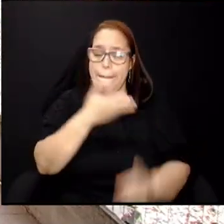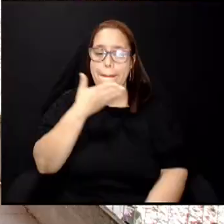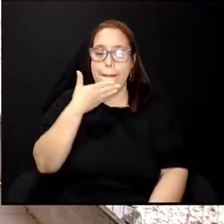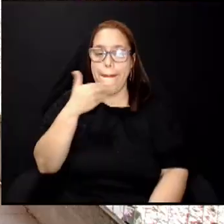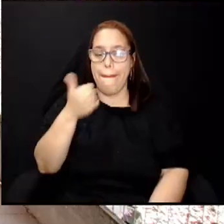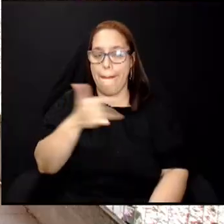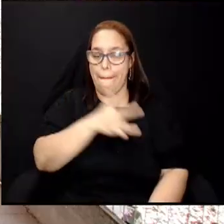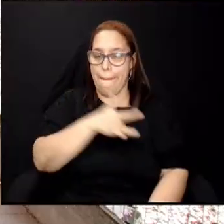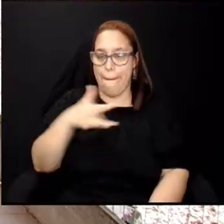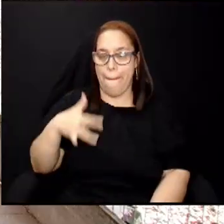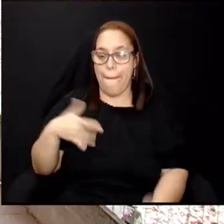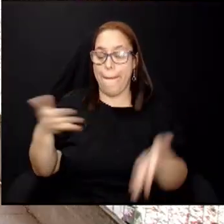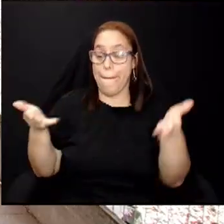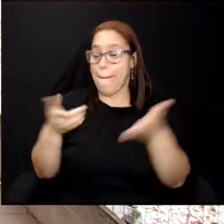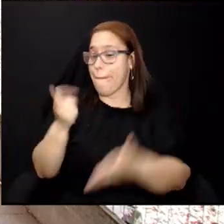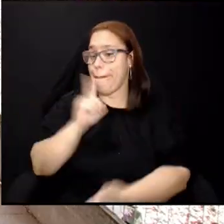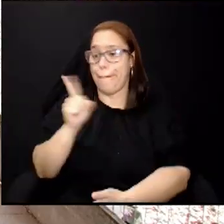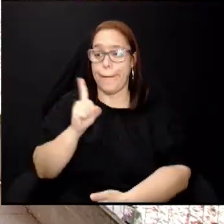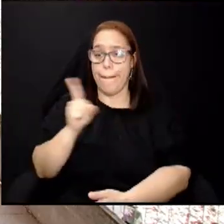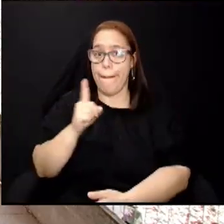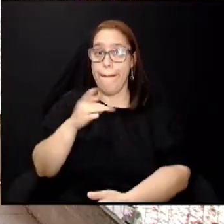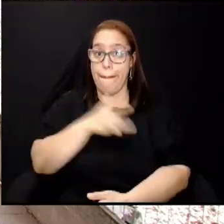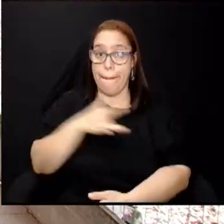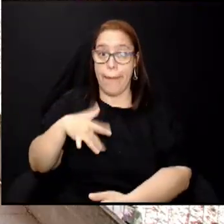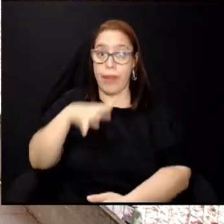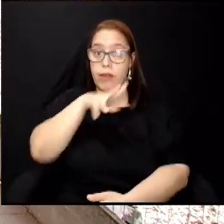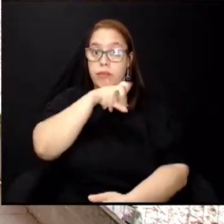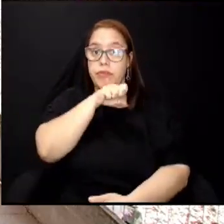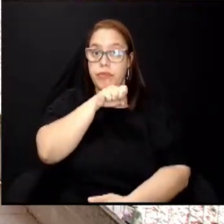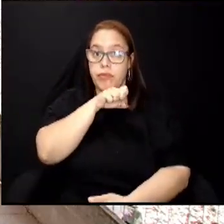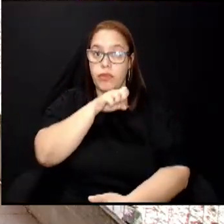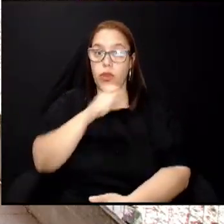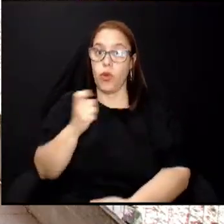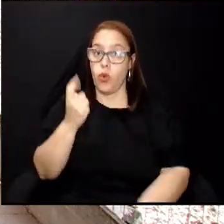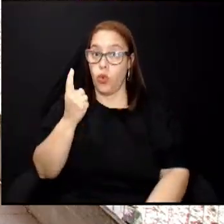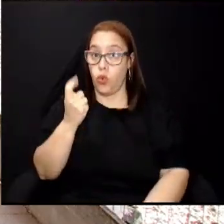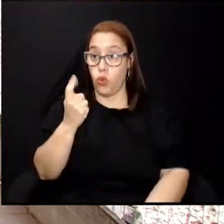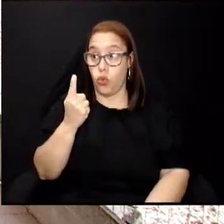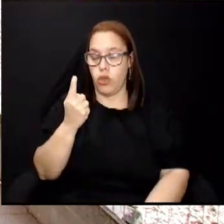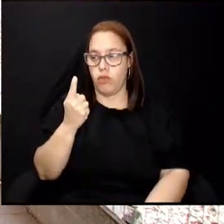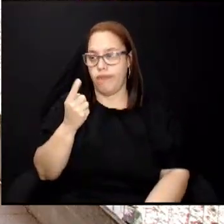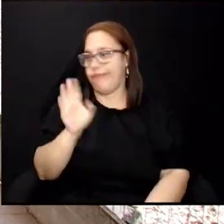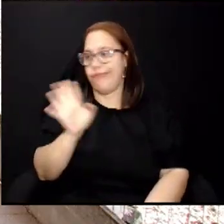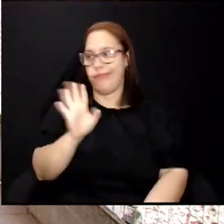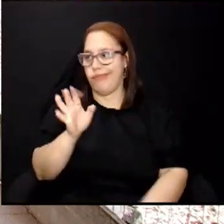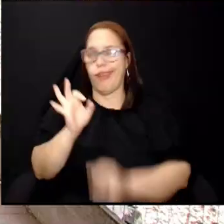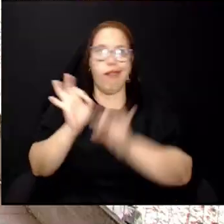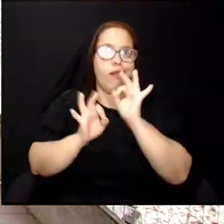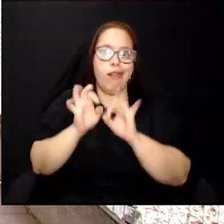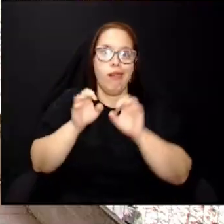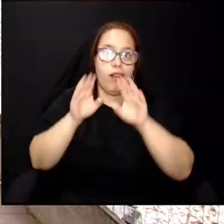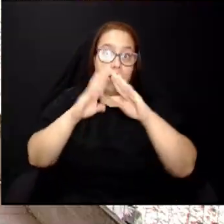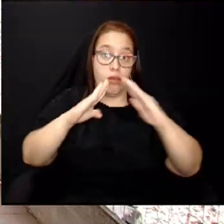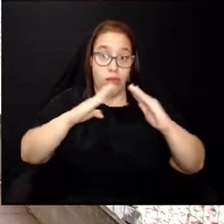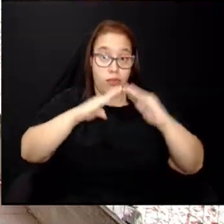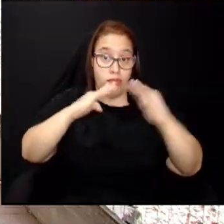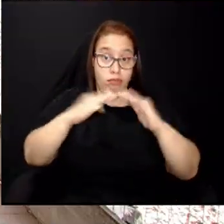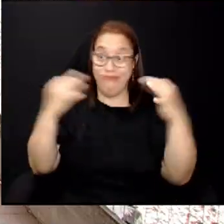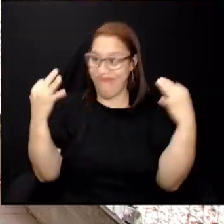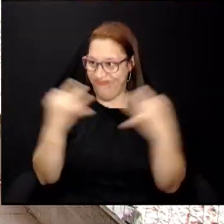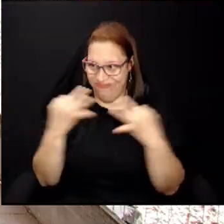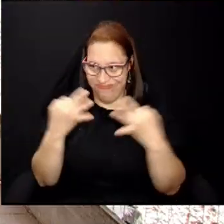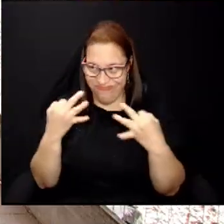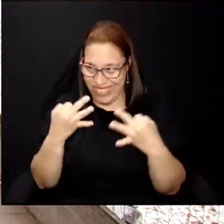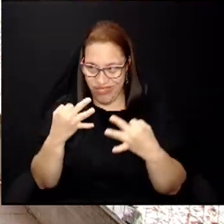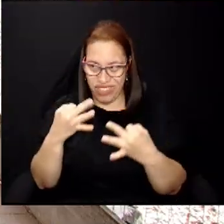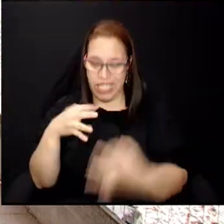a gente não fala nem mais em bem-estar animal, a gente fala em bem-estar único. Então não adianta eu planejar uma instalação perfeita para o animal, se a